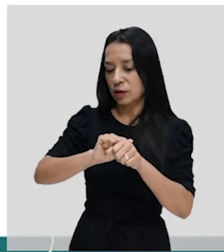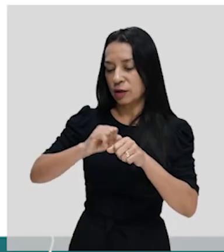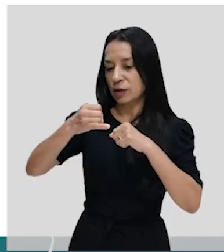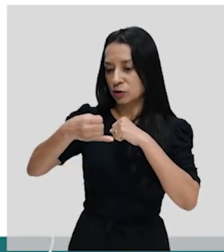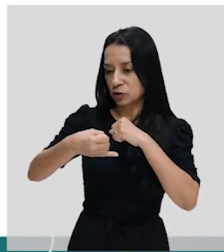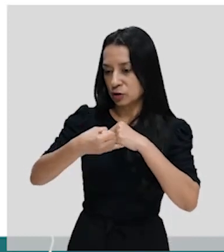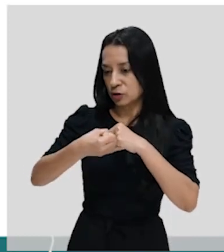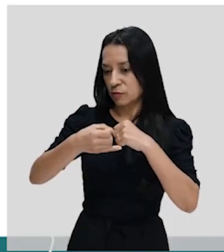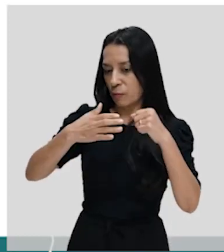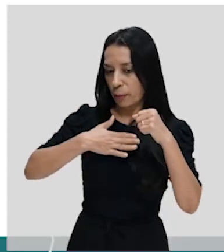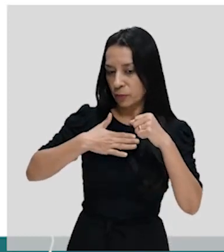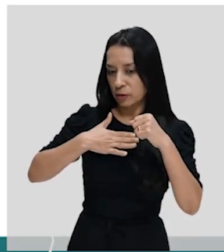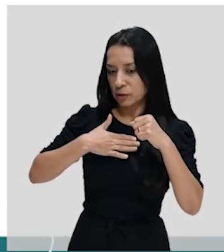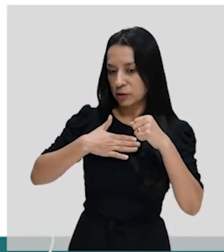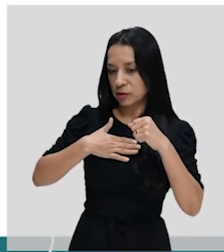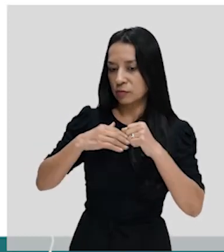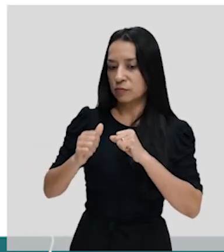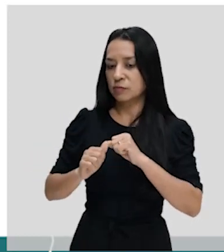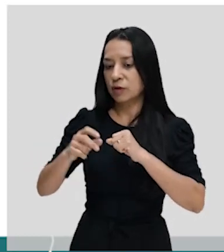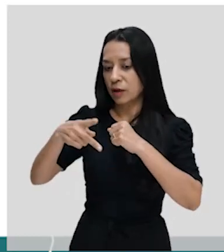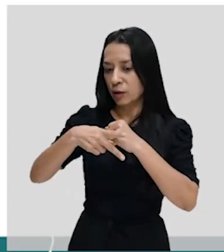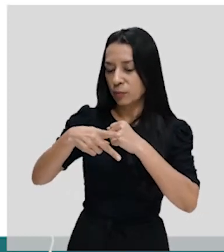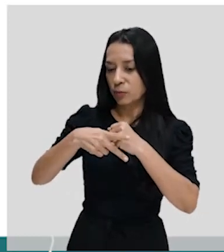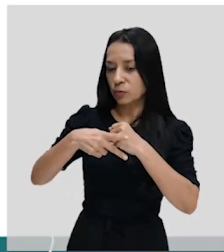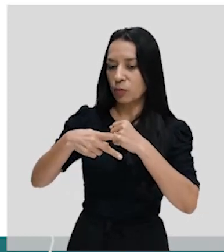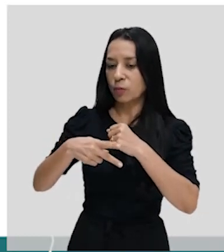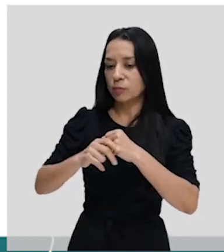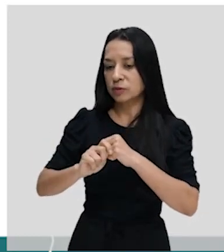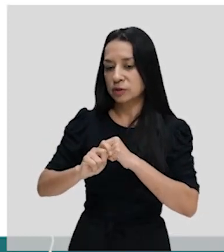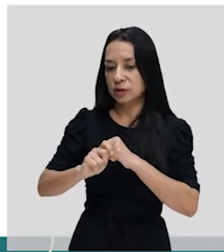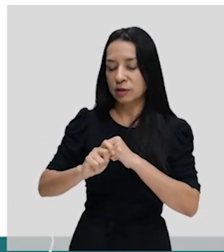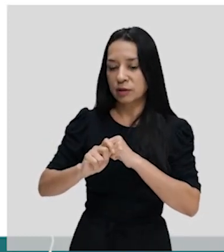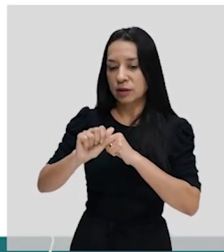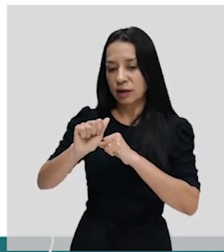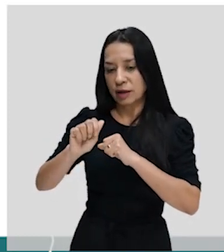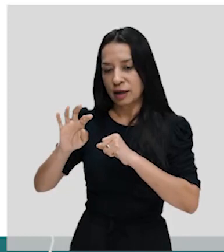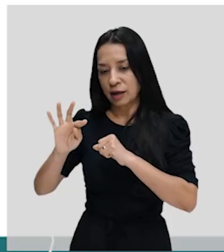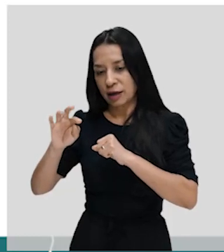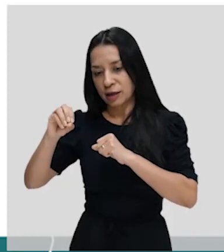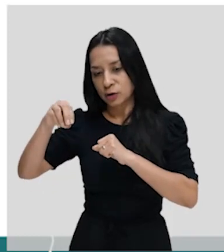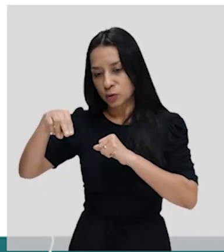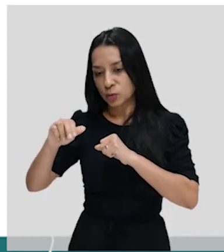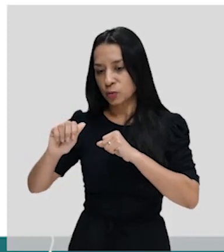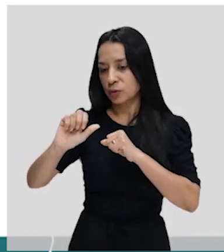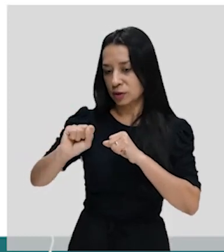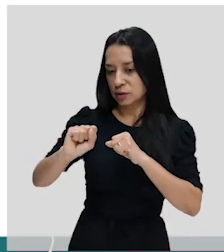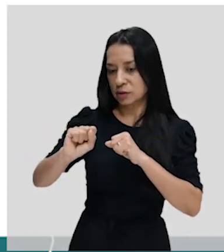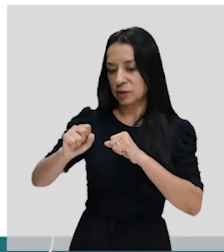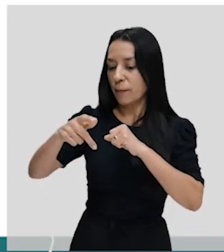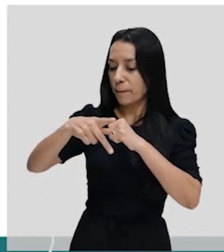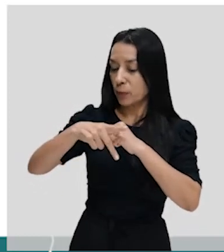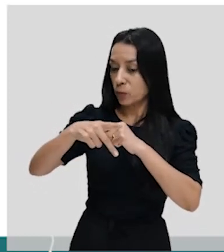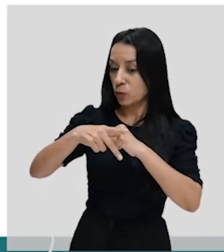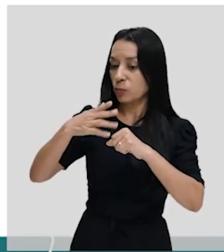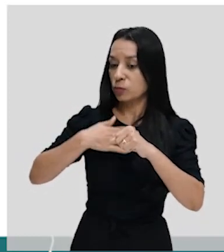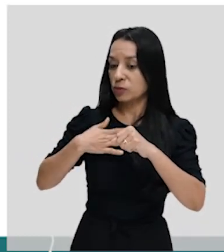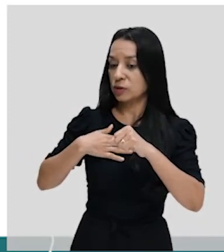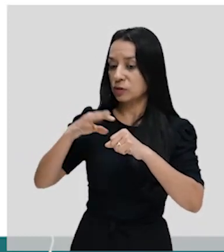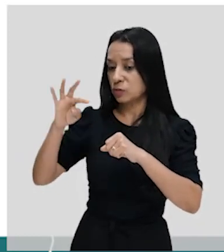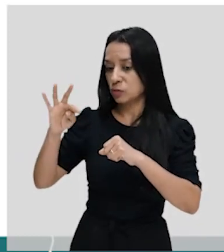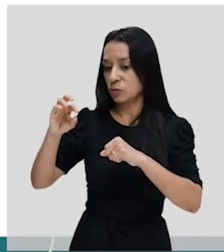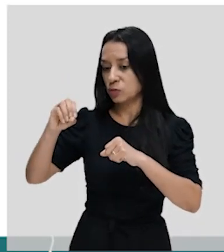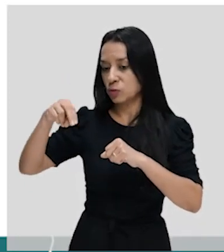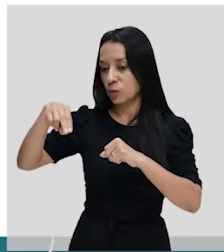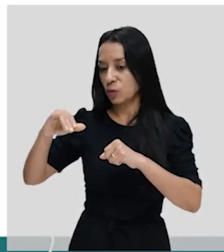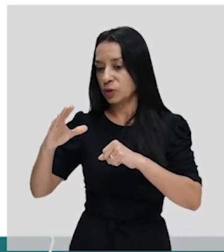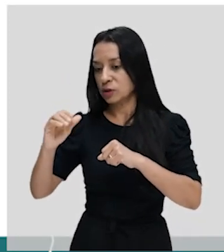formas átonas e pronomes possessivos em formas tônicas, tá? Mas os pronomes, que são adjetivos possessivos átonas,